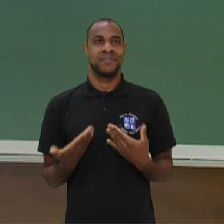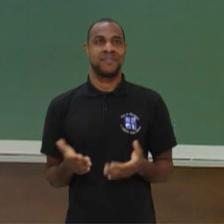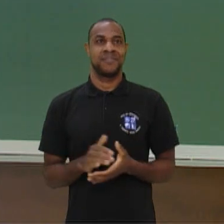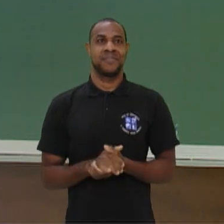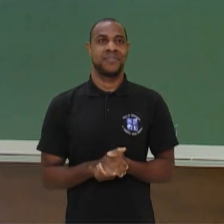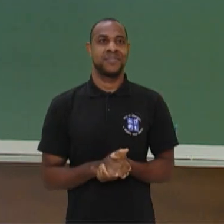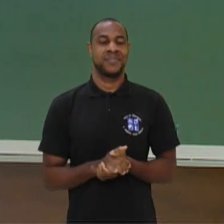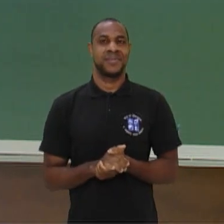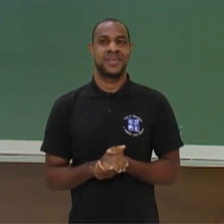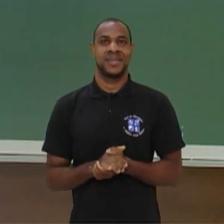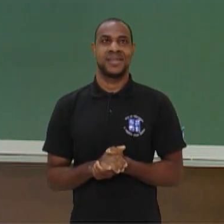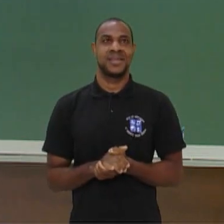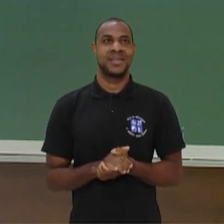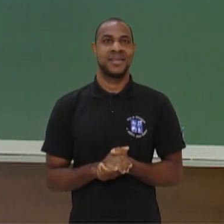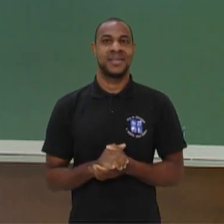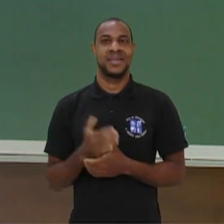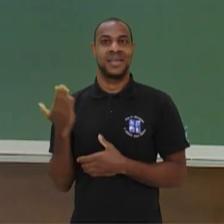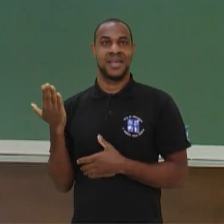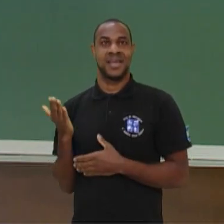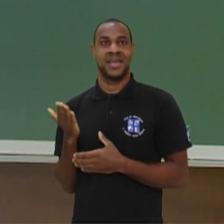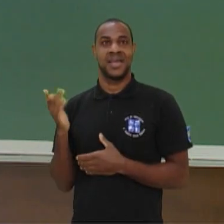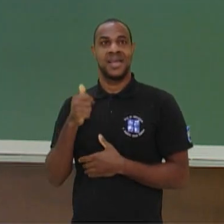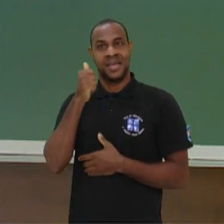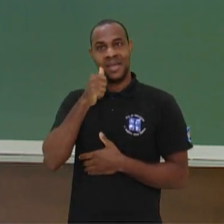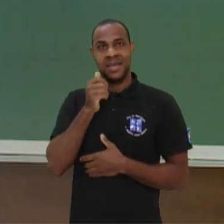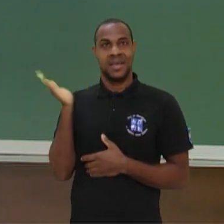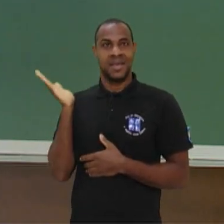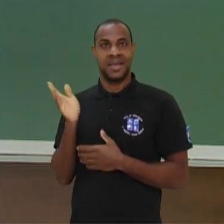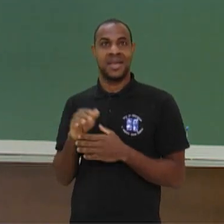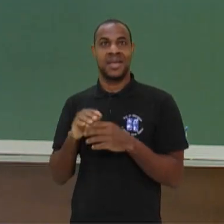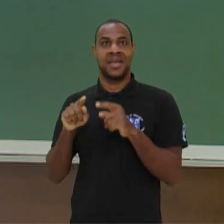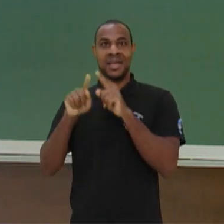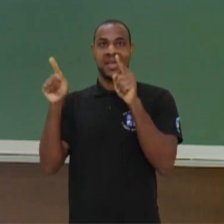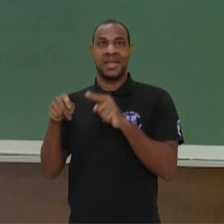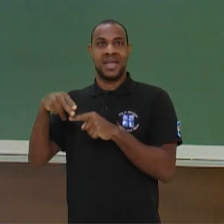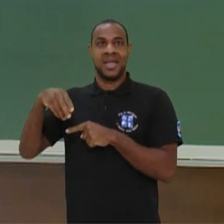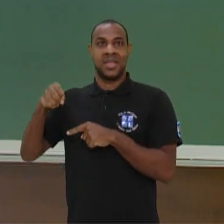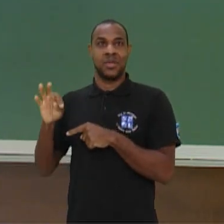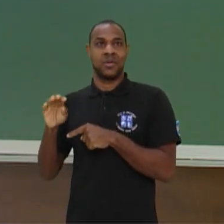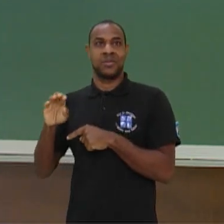children in Barbados. Ellie, temos o entre parênteses not expect,